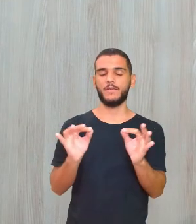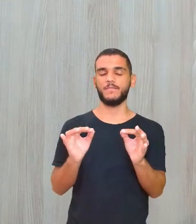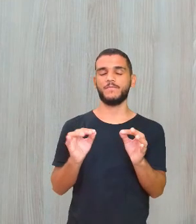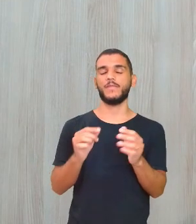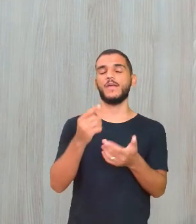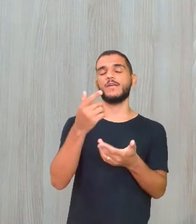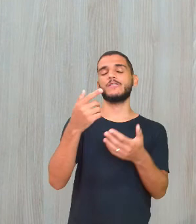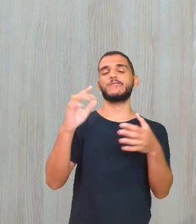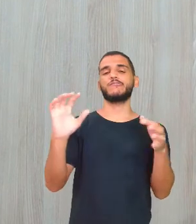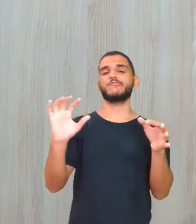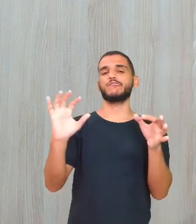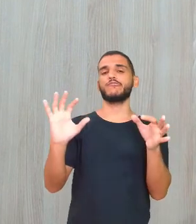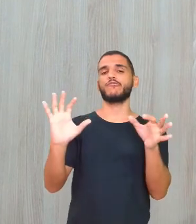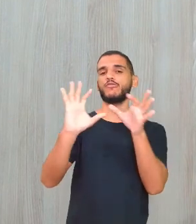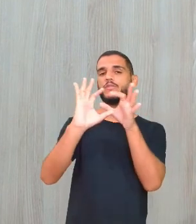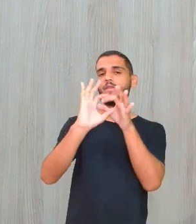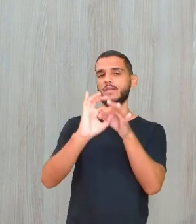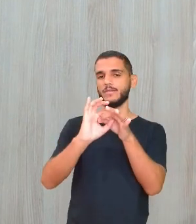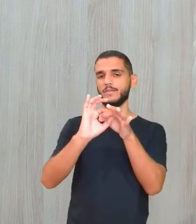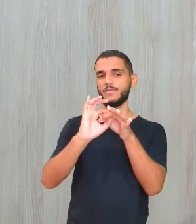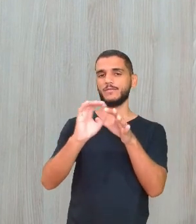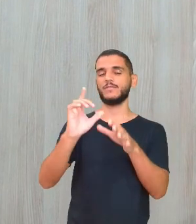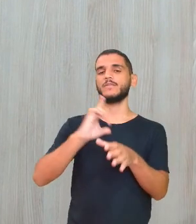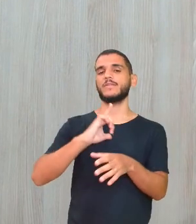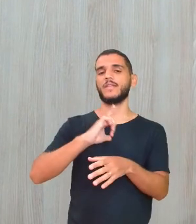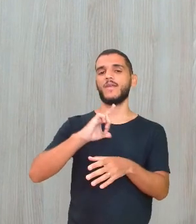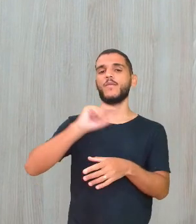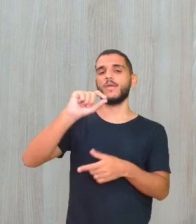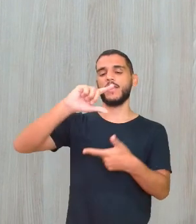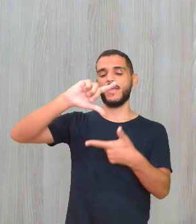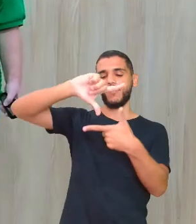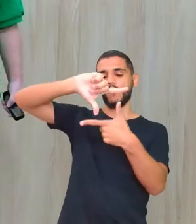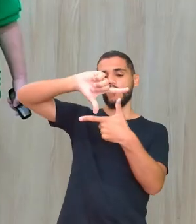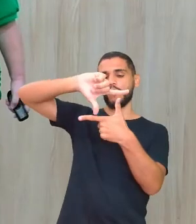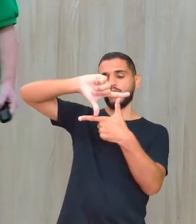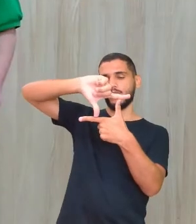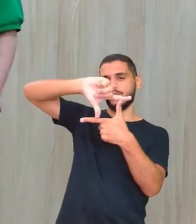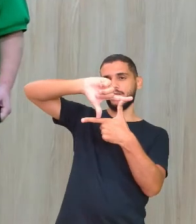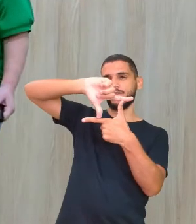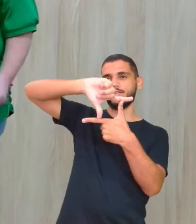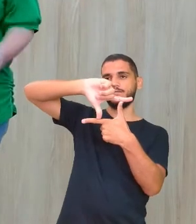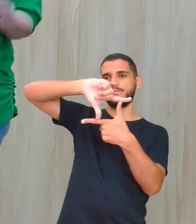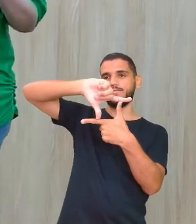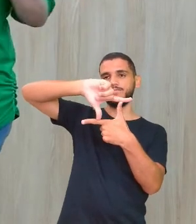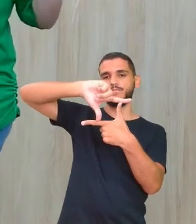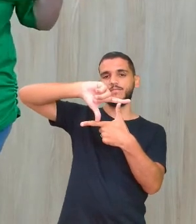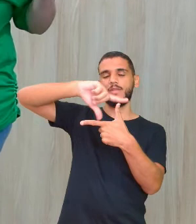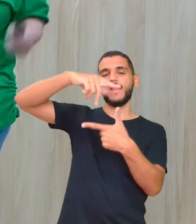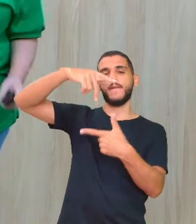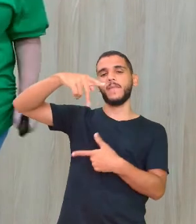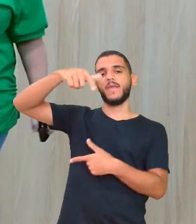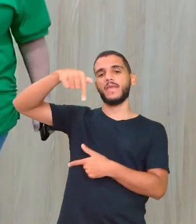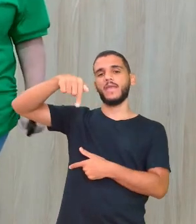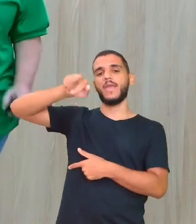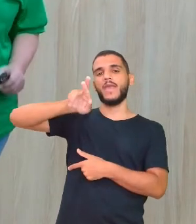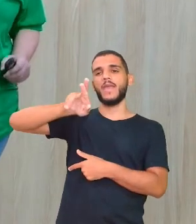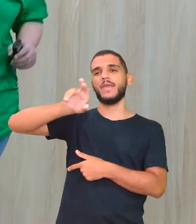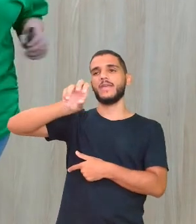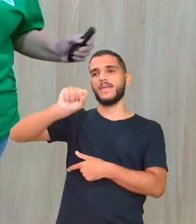e RS, nós temos um quadrado. Perfeito! E essa, a imagem